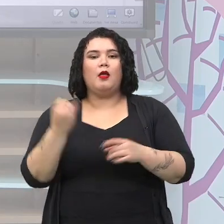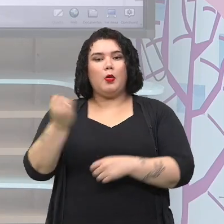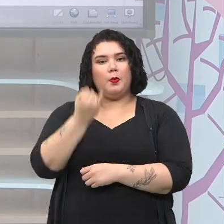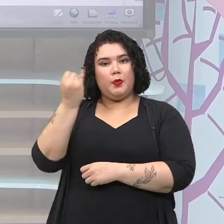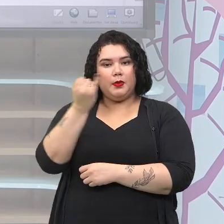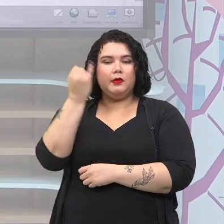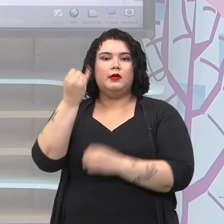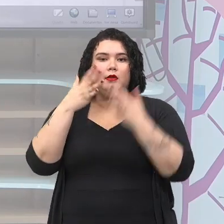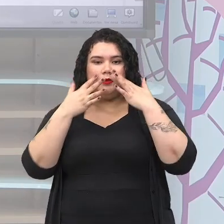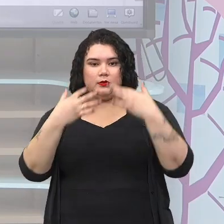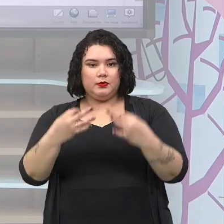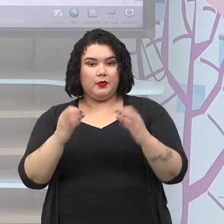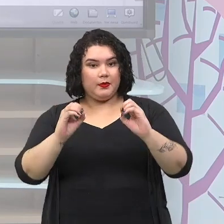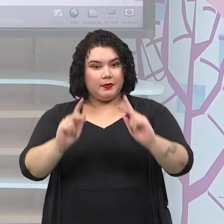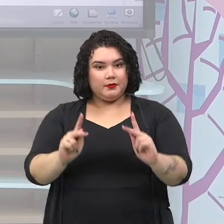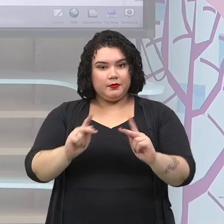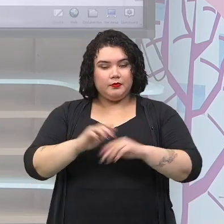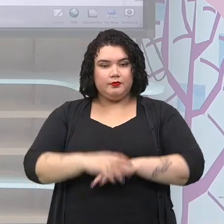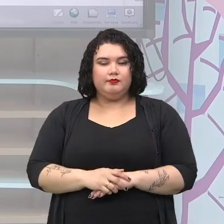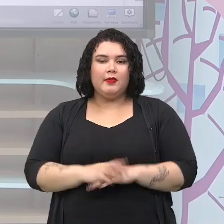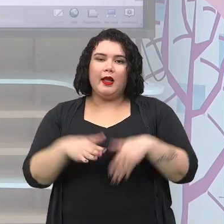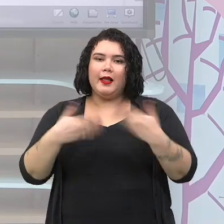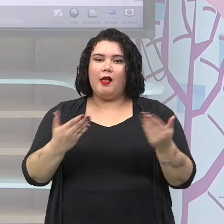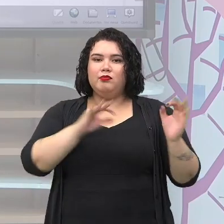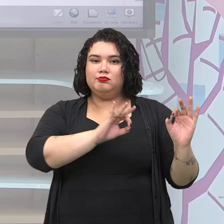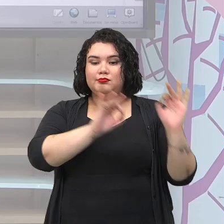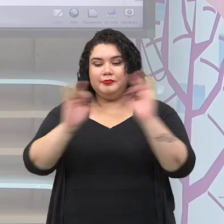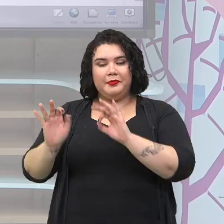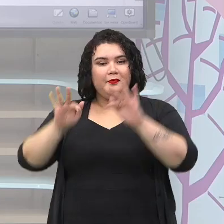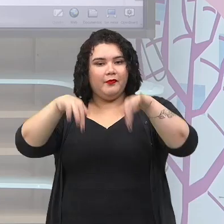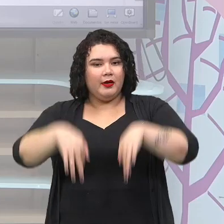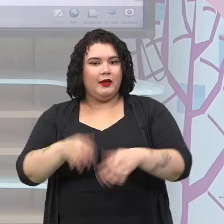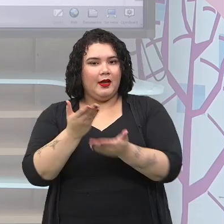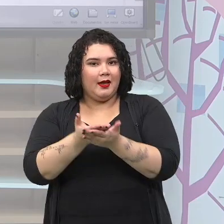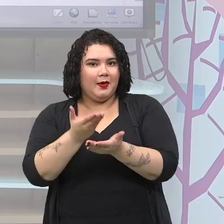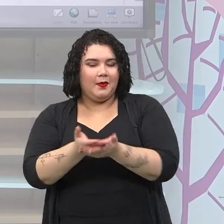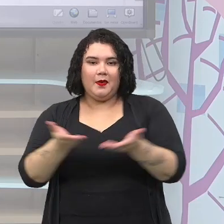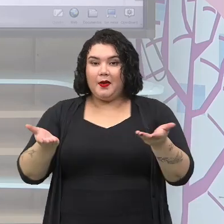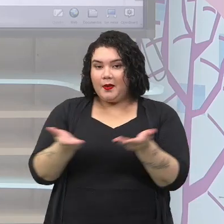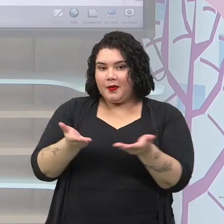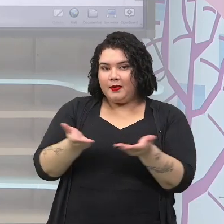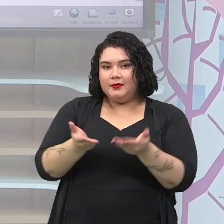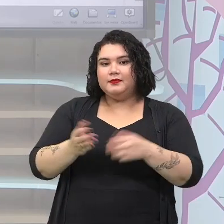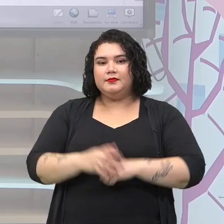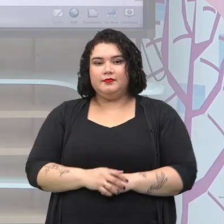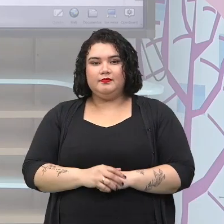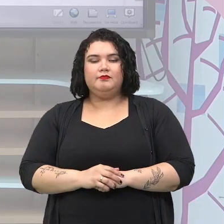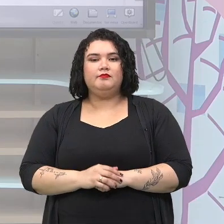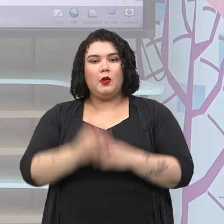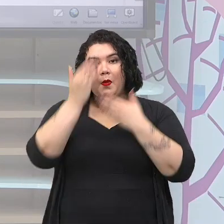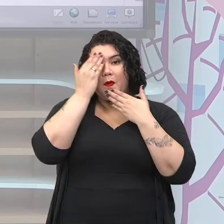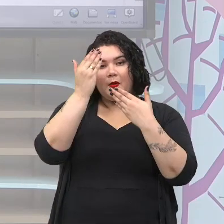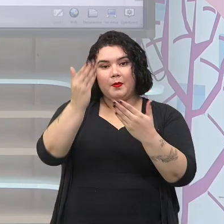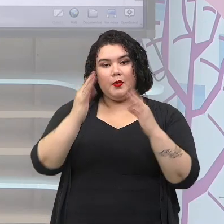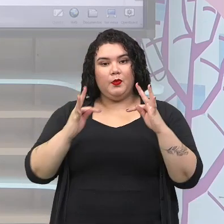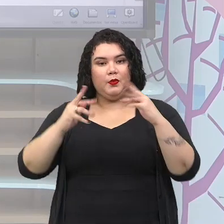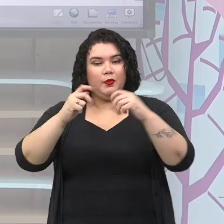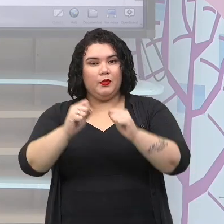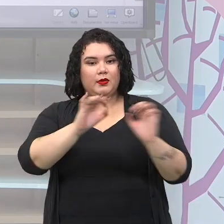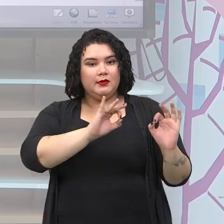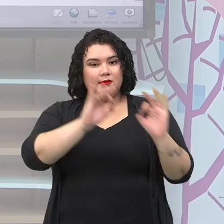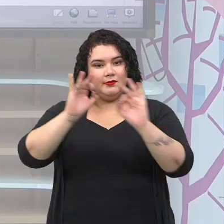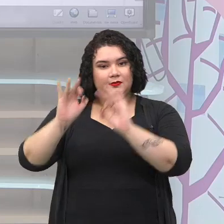passam batido. Perfeito? Como não há mais nada a ser explicado, vou me despedindo de vocês. Agradeço a presença de